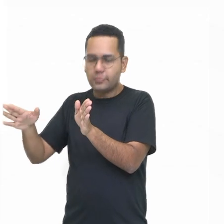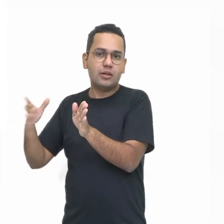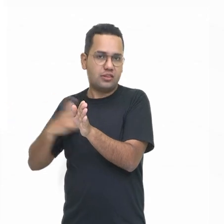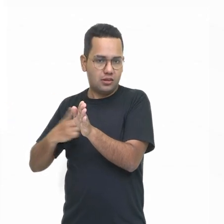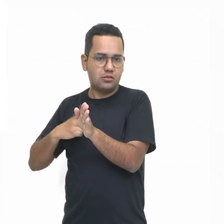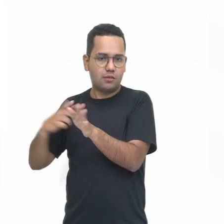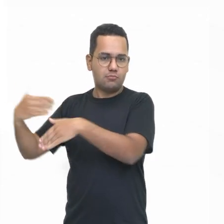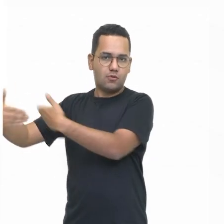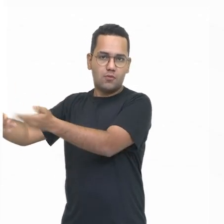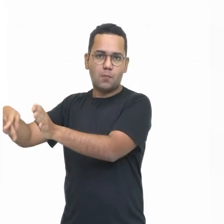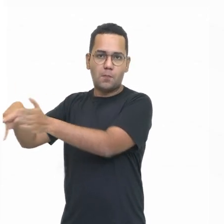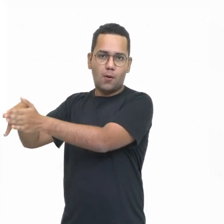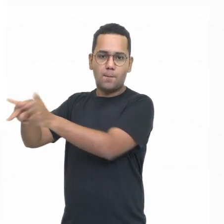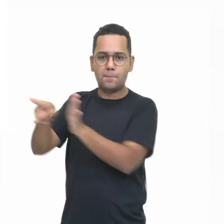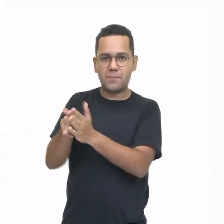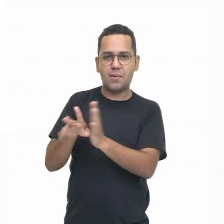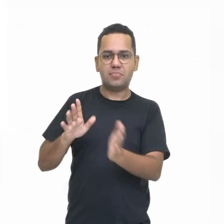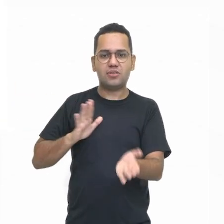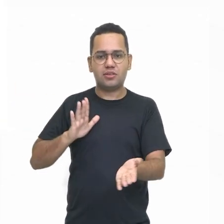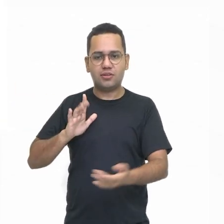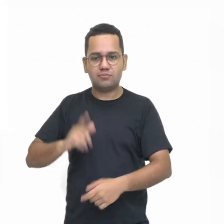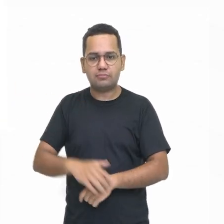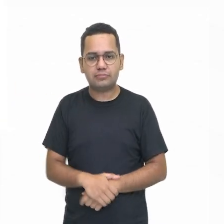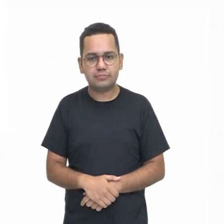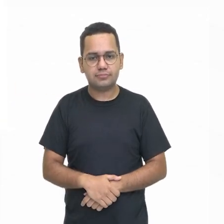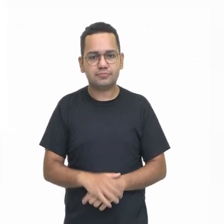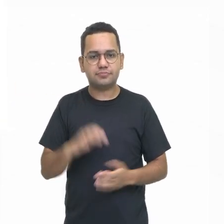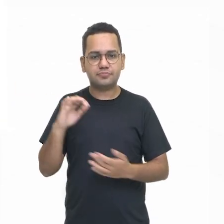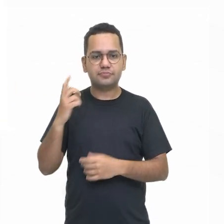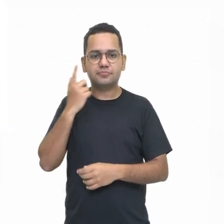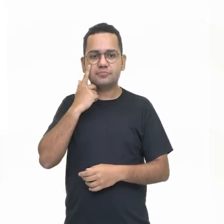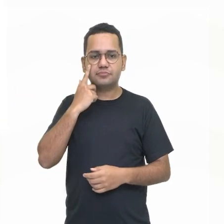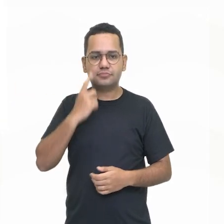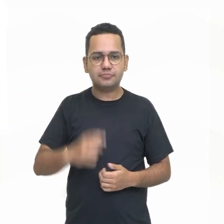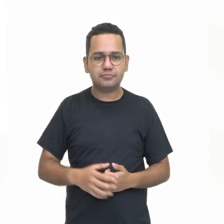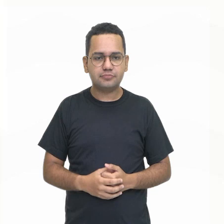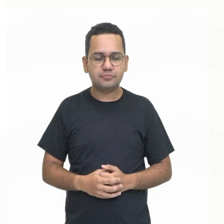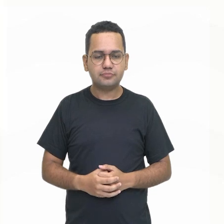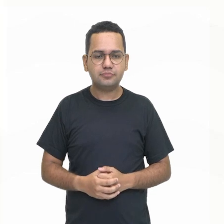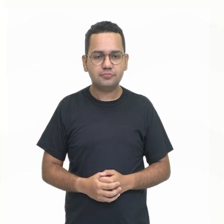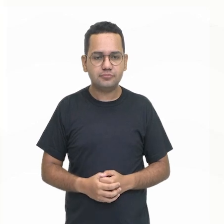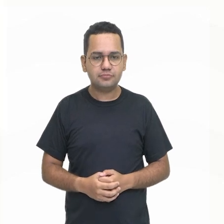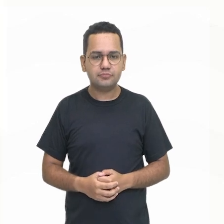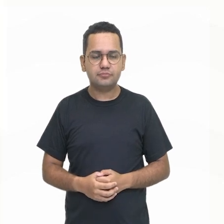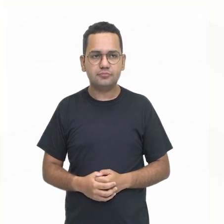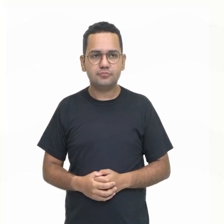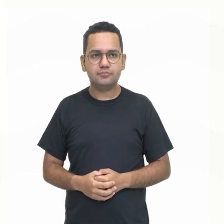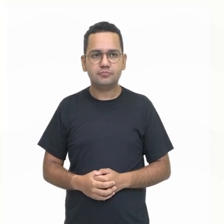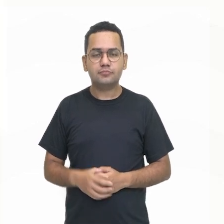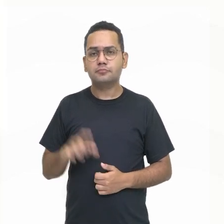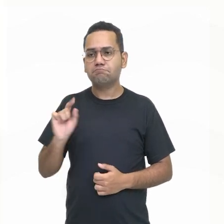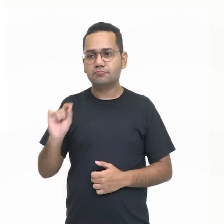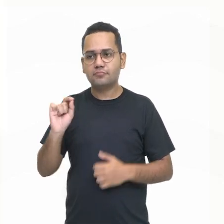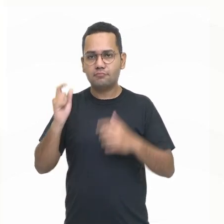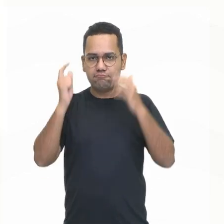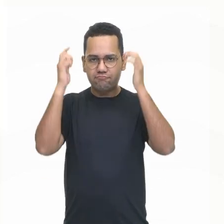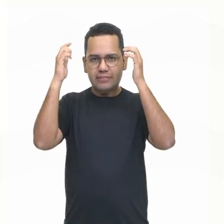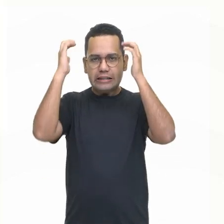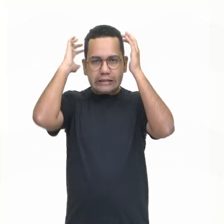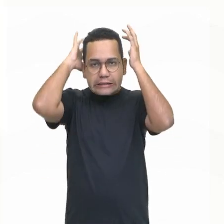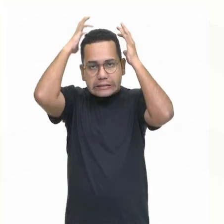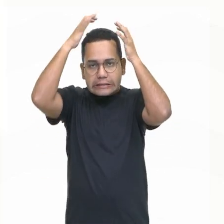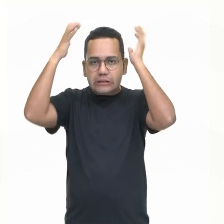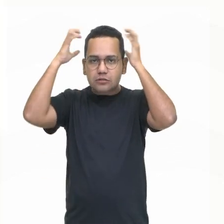milhares de anos. Então, aí nessa imagem, nós temos os crânios, né, que foram encontrados